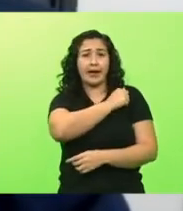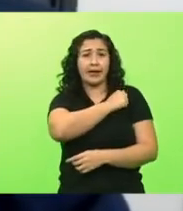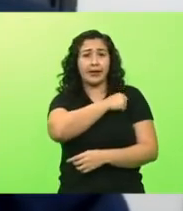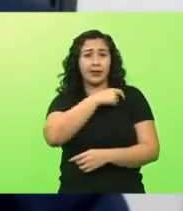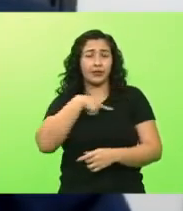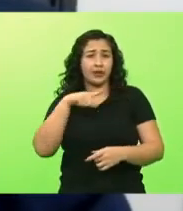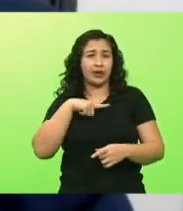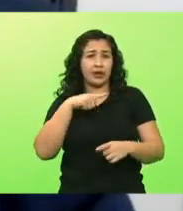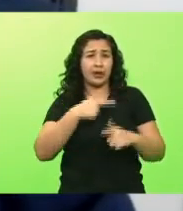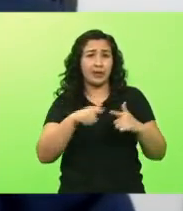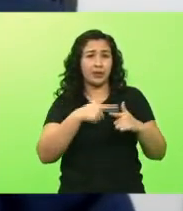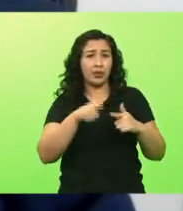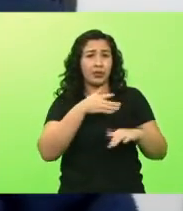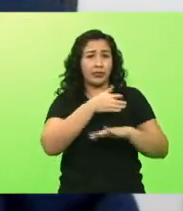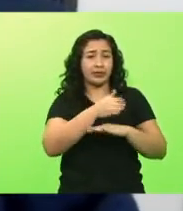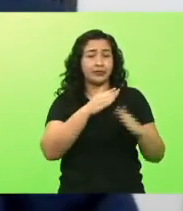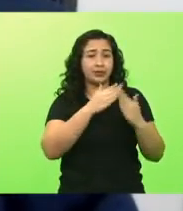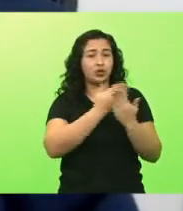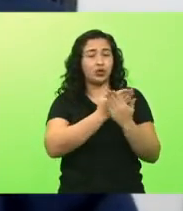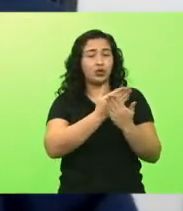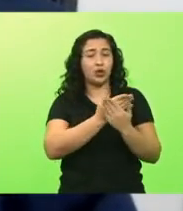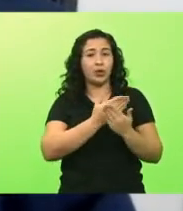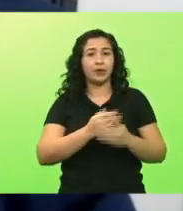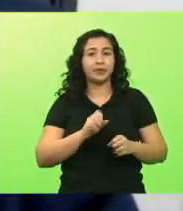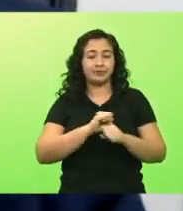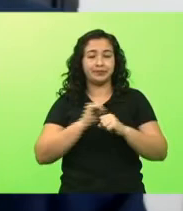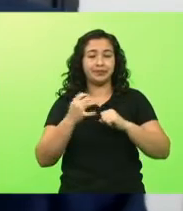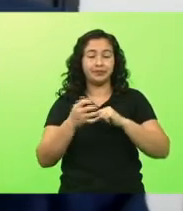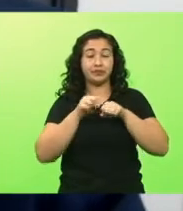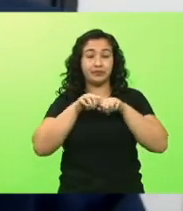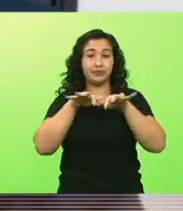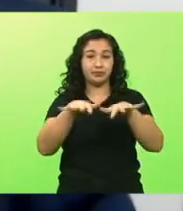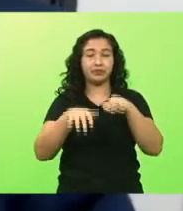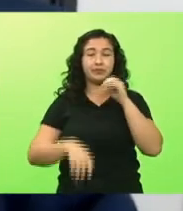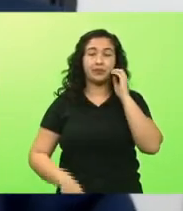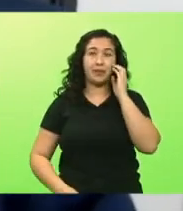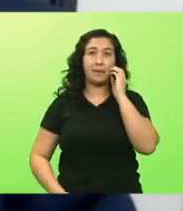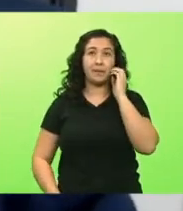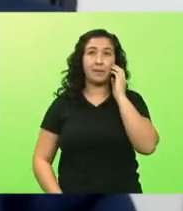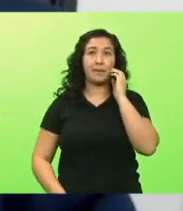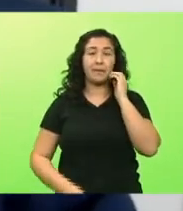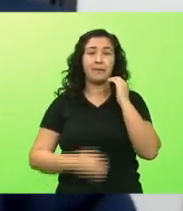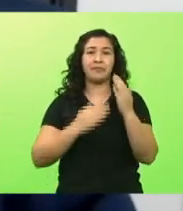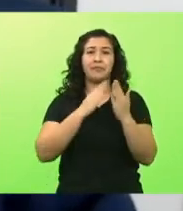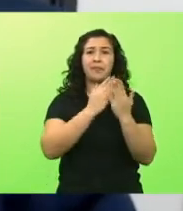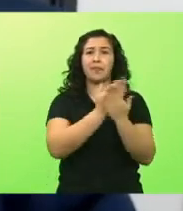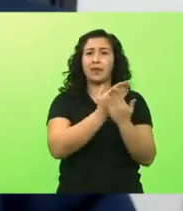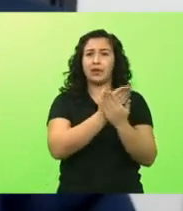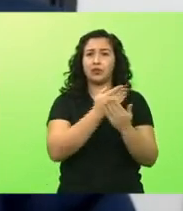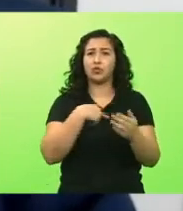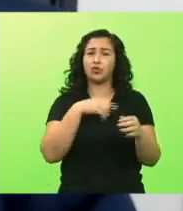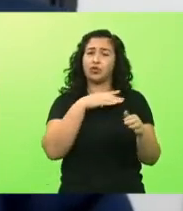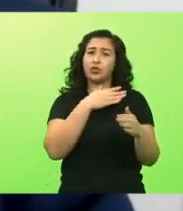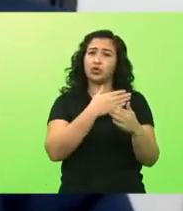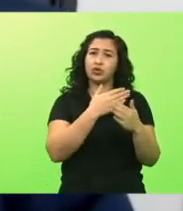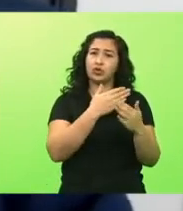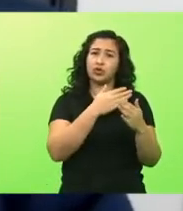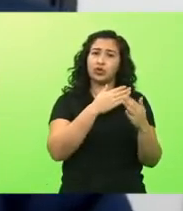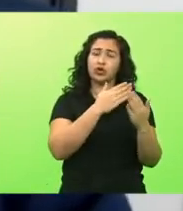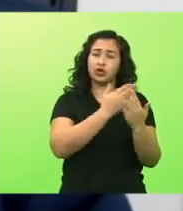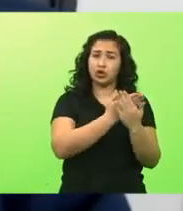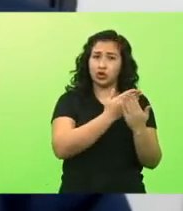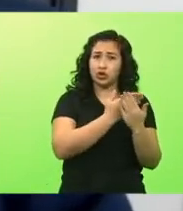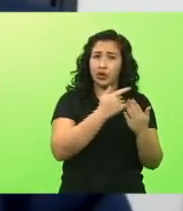pandemia. A escola em que estuda a minha neta, ali em Balneário Camboriú, o